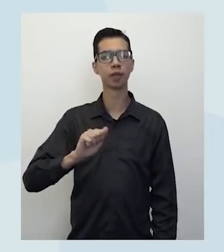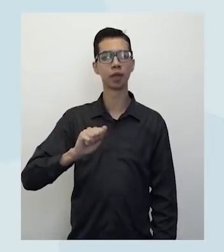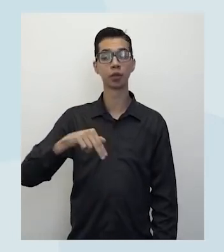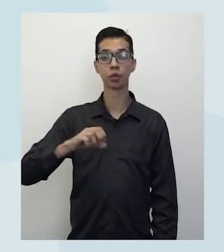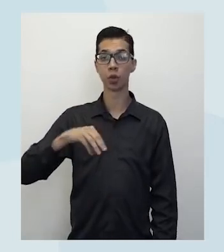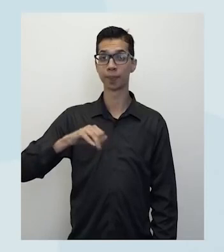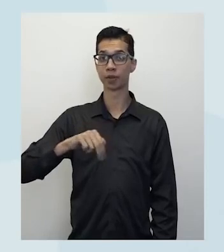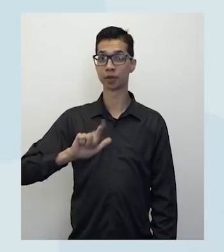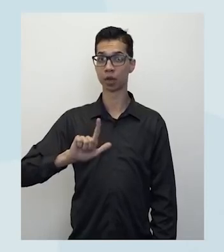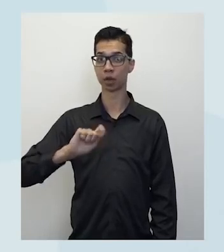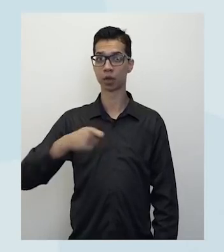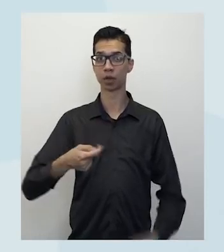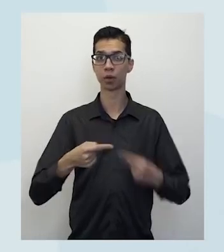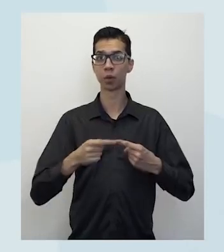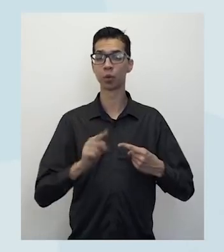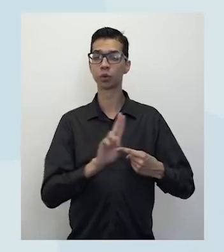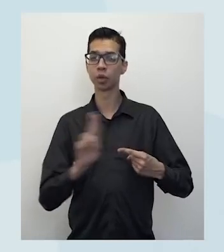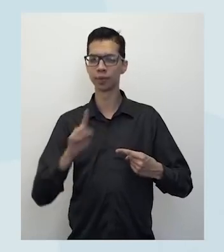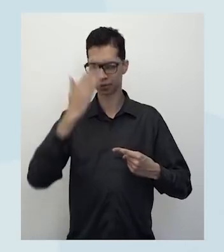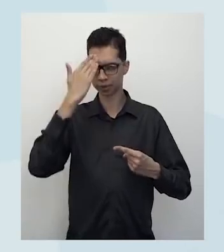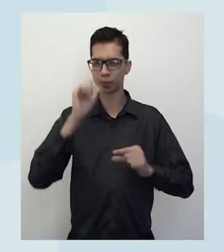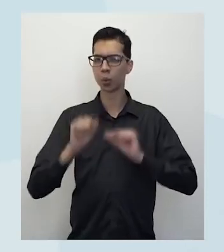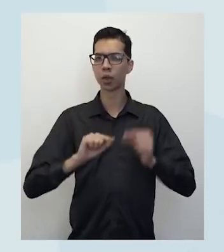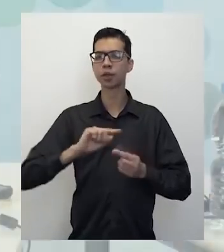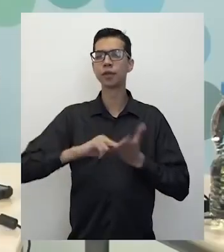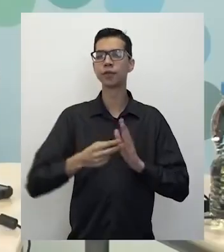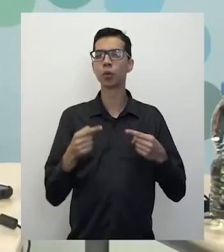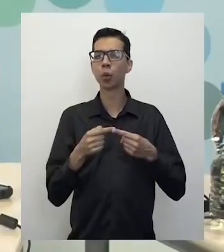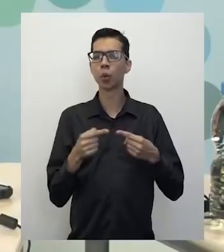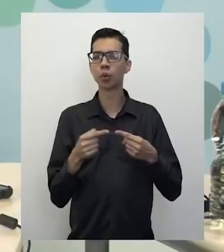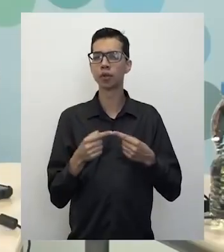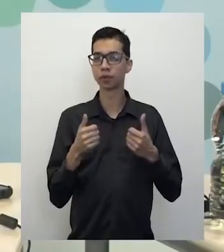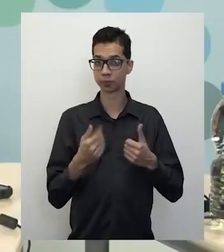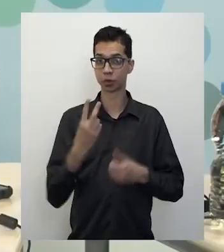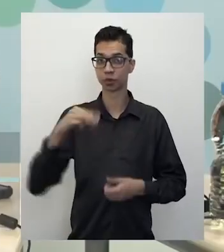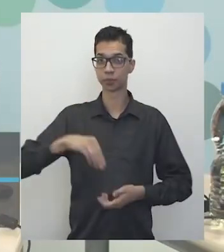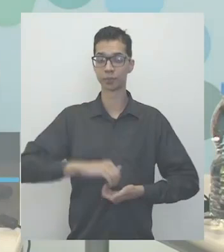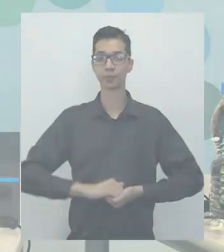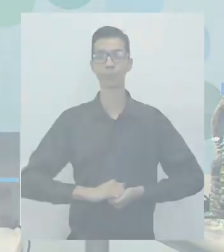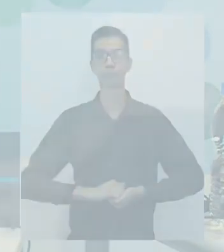Agora, melhor, você sabe o que é concordância? 2 minutinhos.